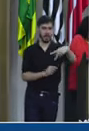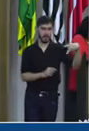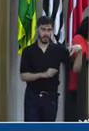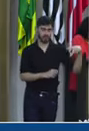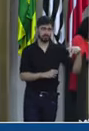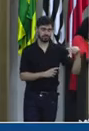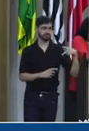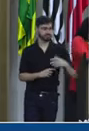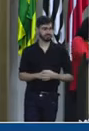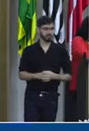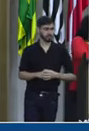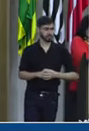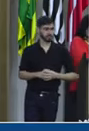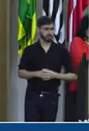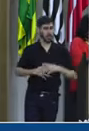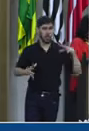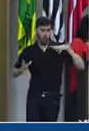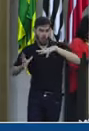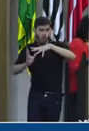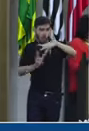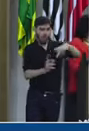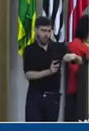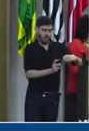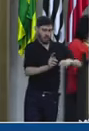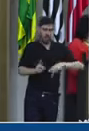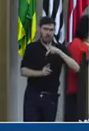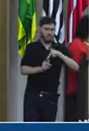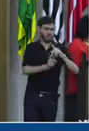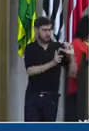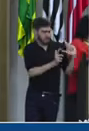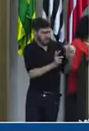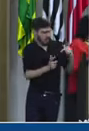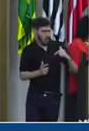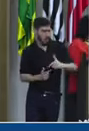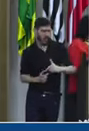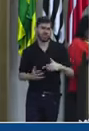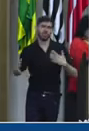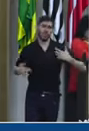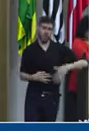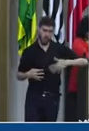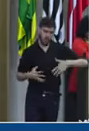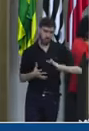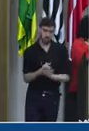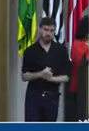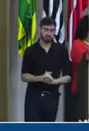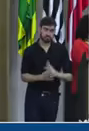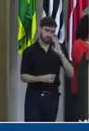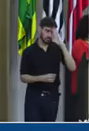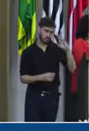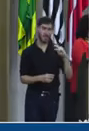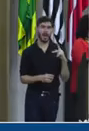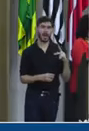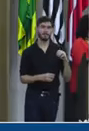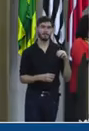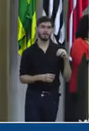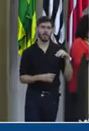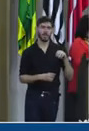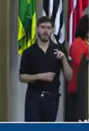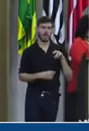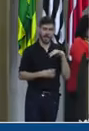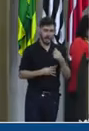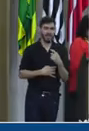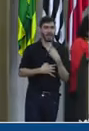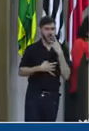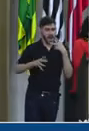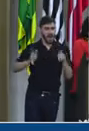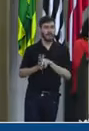Este universo enorme de povos tradicionais. Inclusive, o pomorano fala a língua própria. A